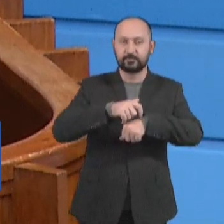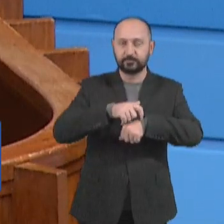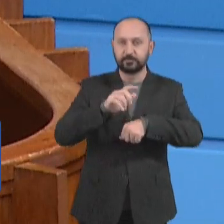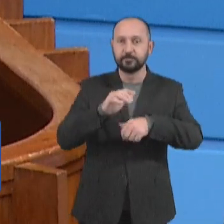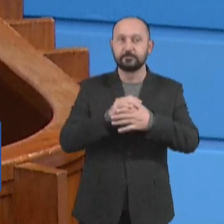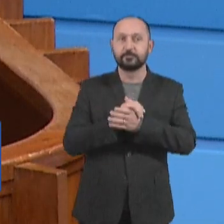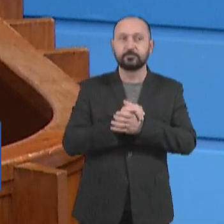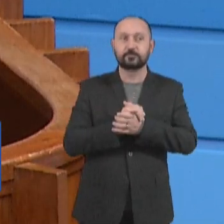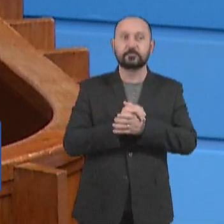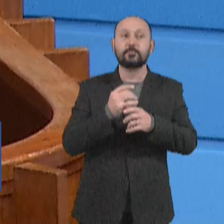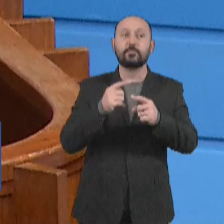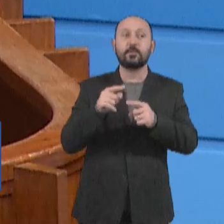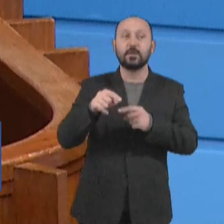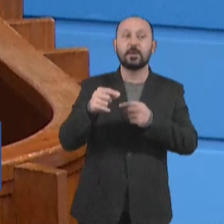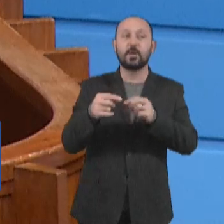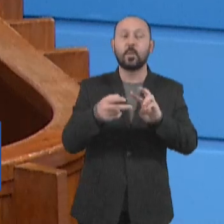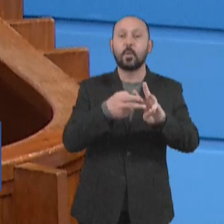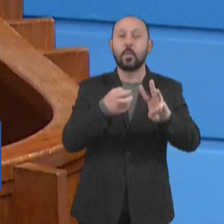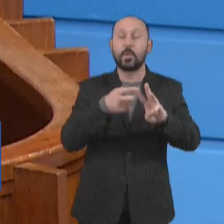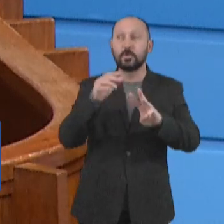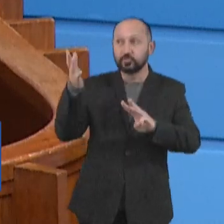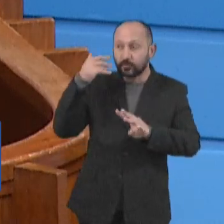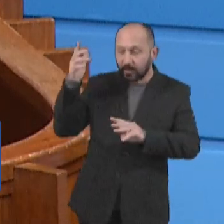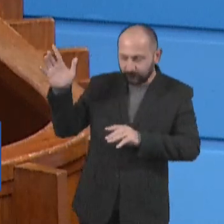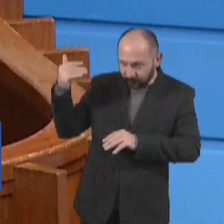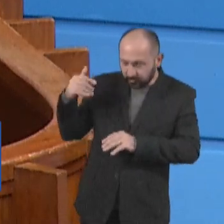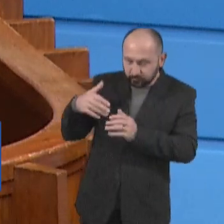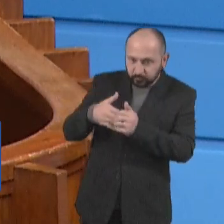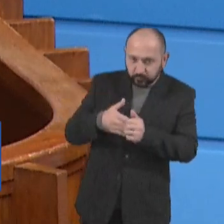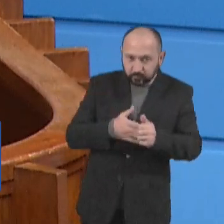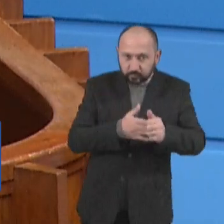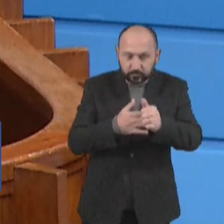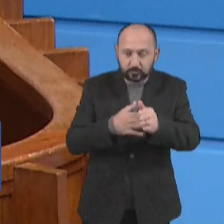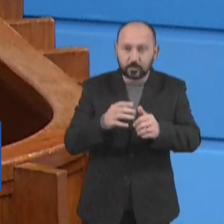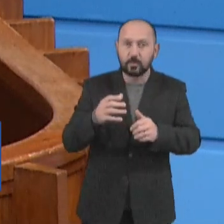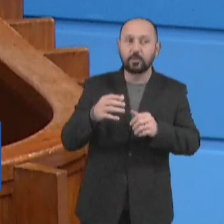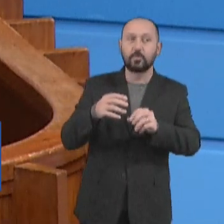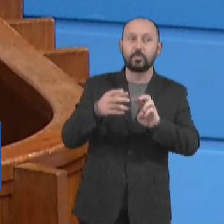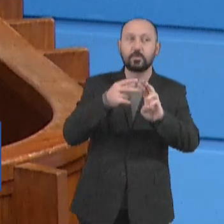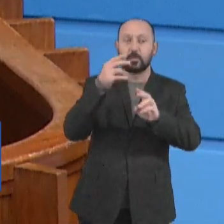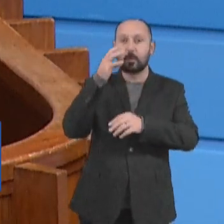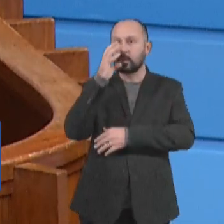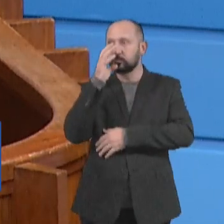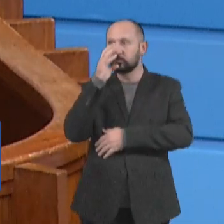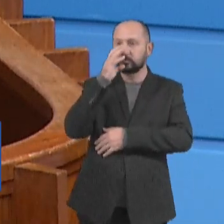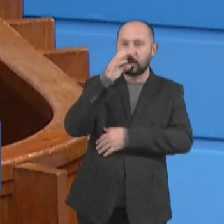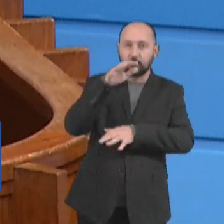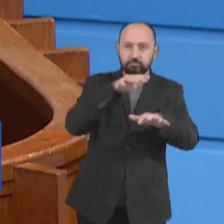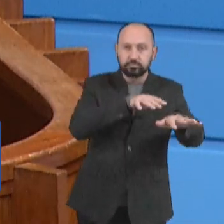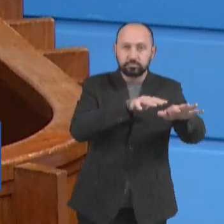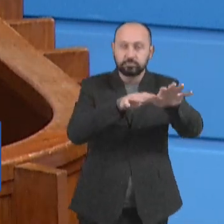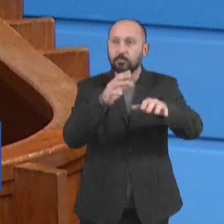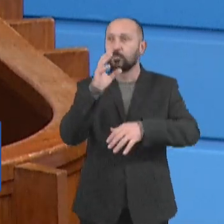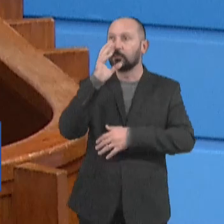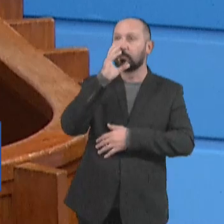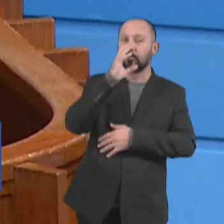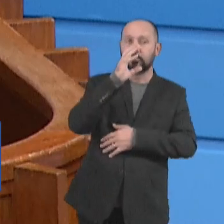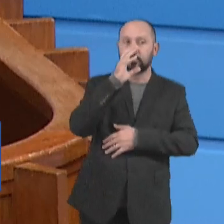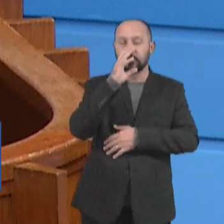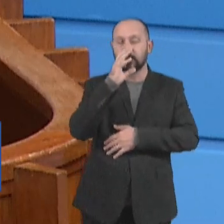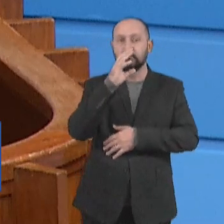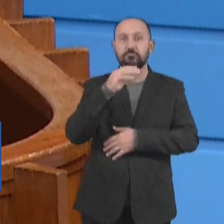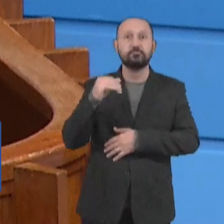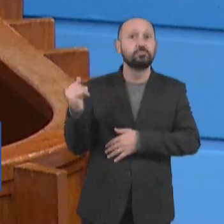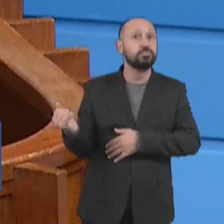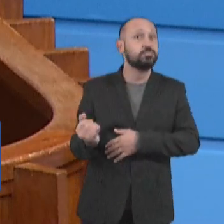porque eles eram os guias, eles eram os observadores do movimento das tropas, né? Tiveram um